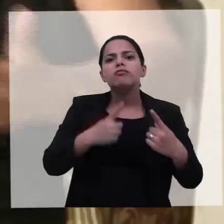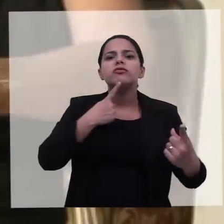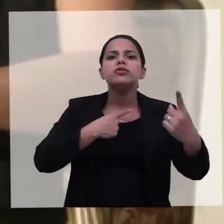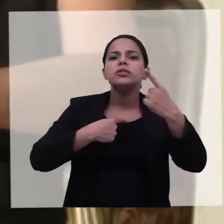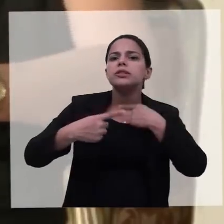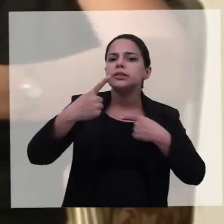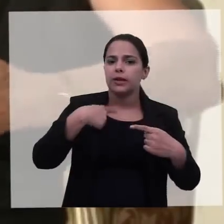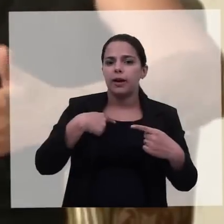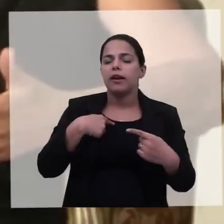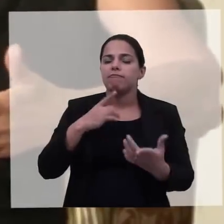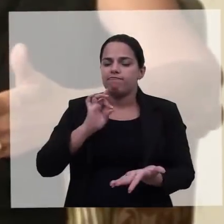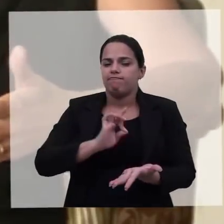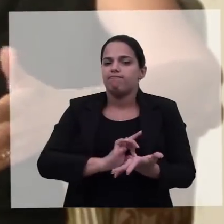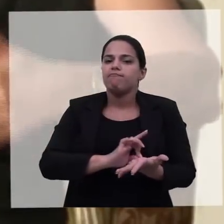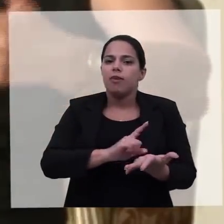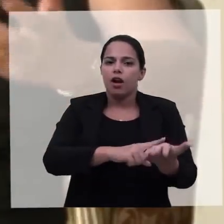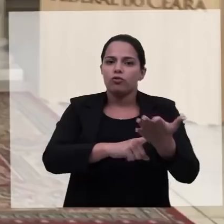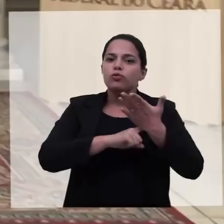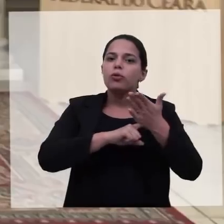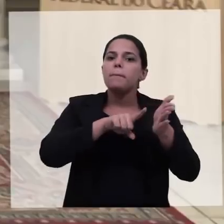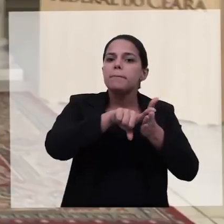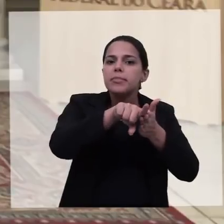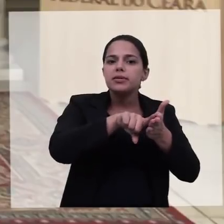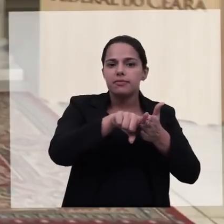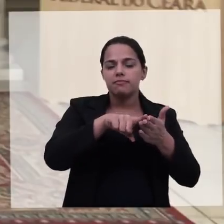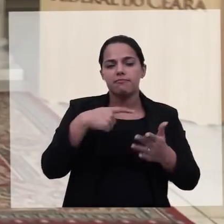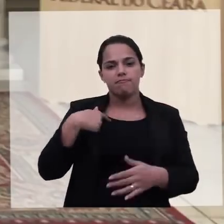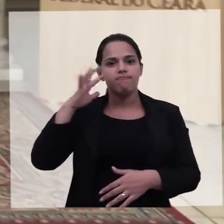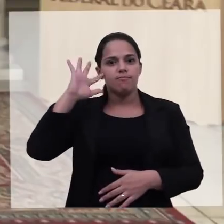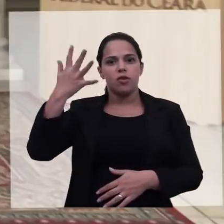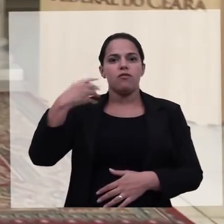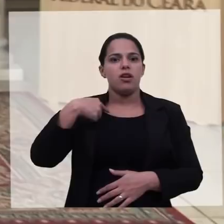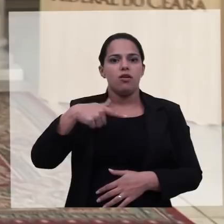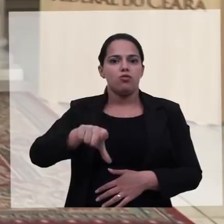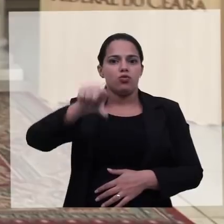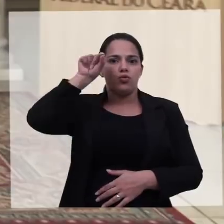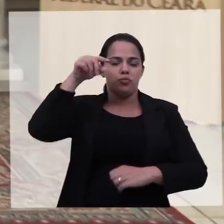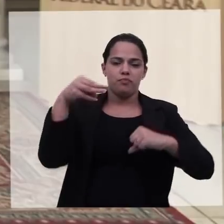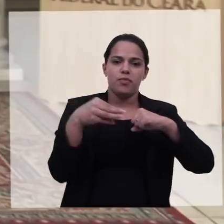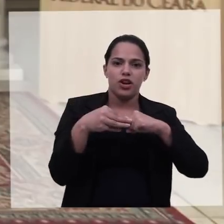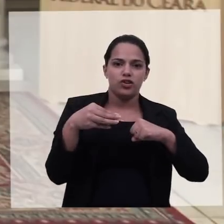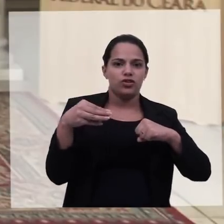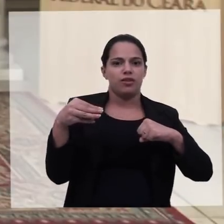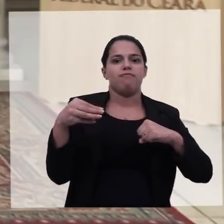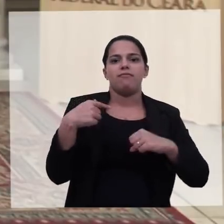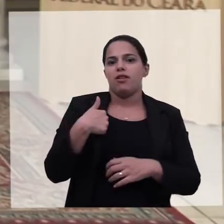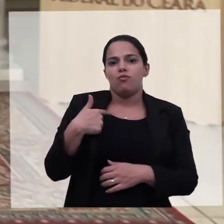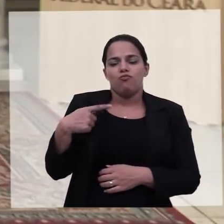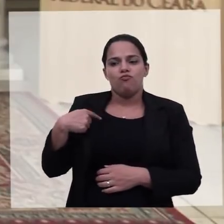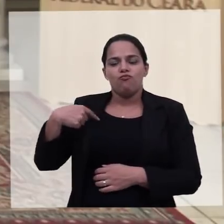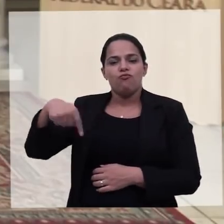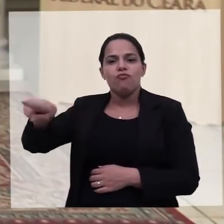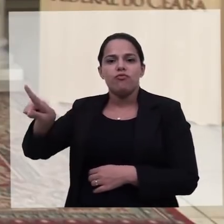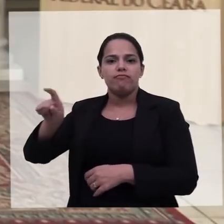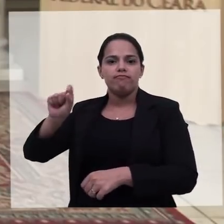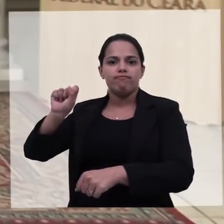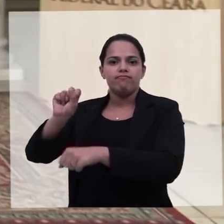isso veio, de fato, com a pesquisa. Aí eu tomei a decisão, disse, não, eu quero fazer mestrado, eu não vou cair no